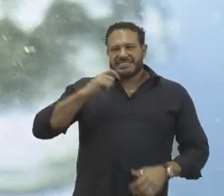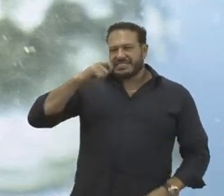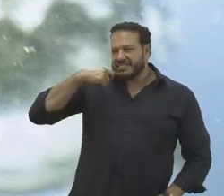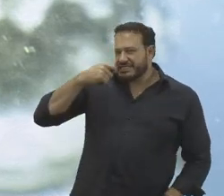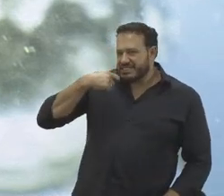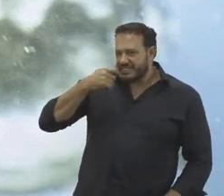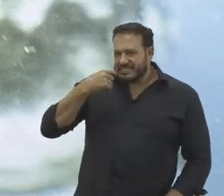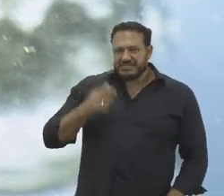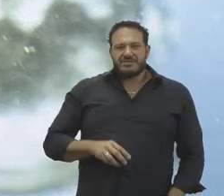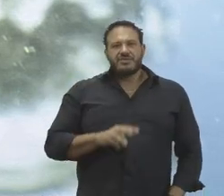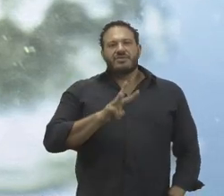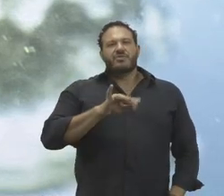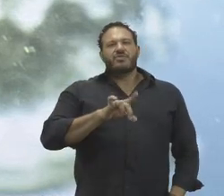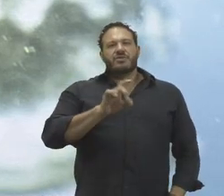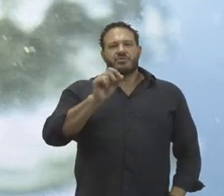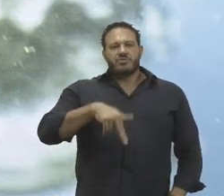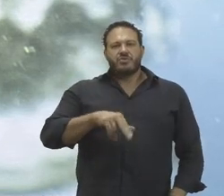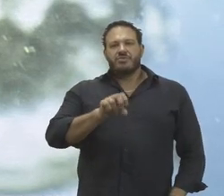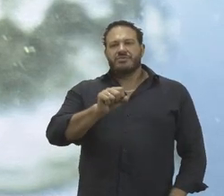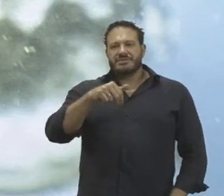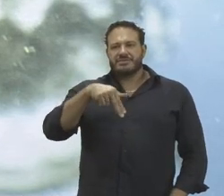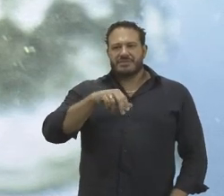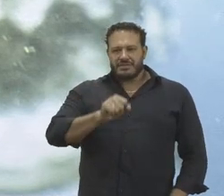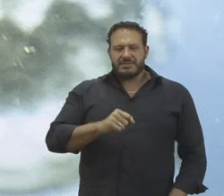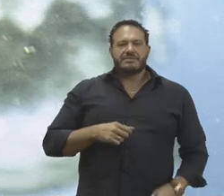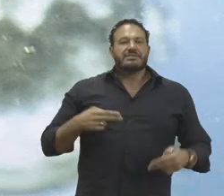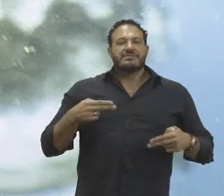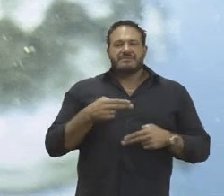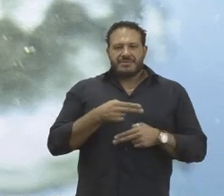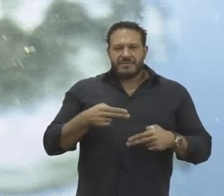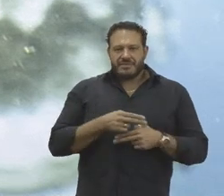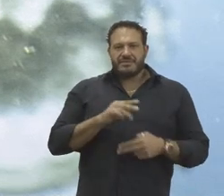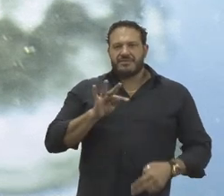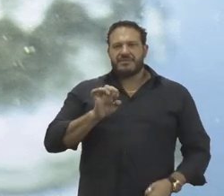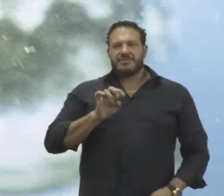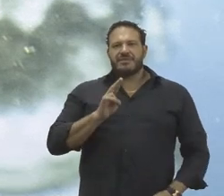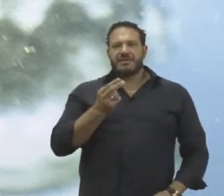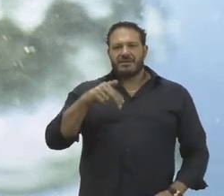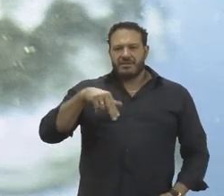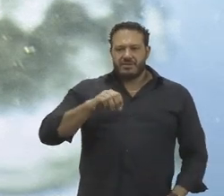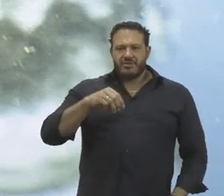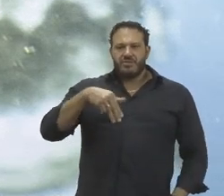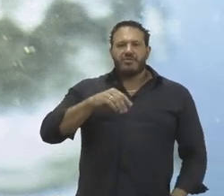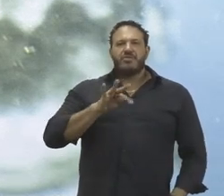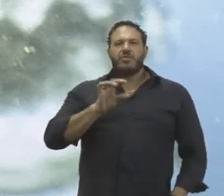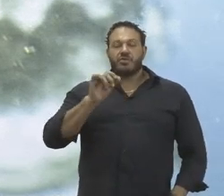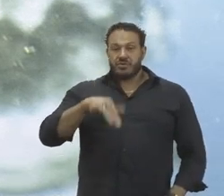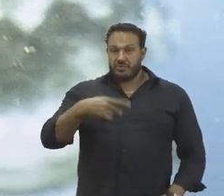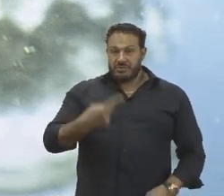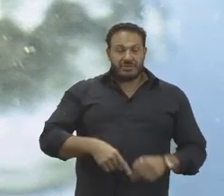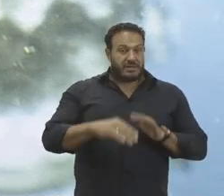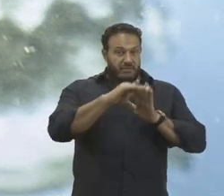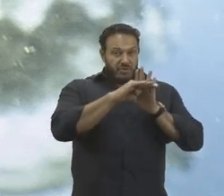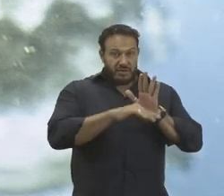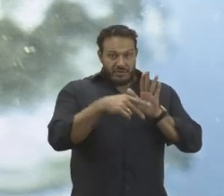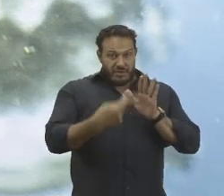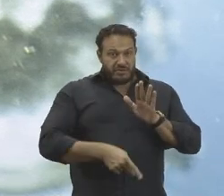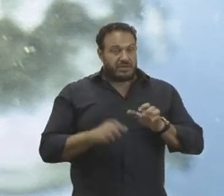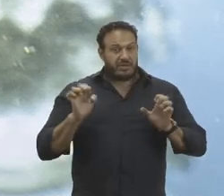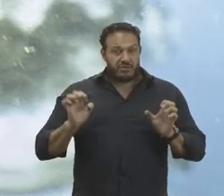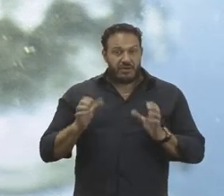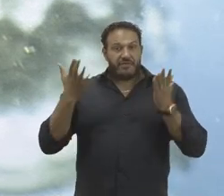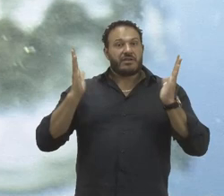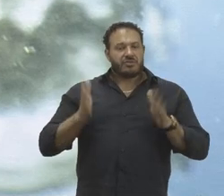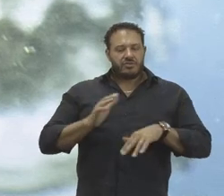OdontoPrev Wilson Suns sebrai e tecnom motion a programação aqui do nosso evento está